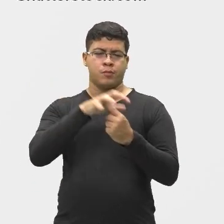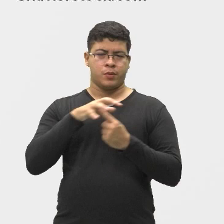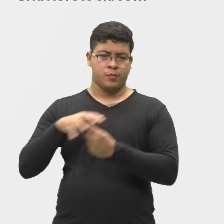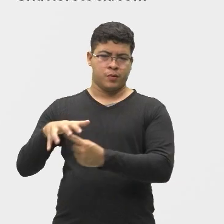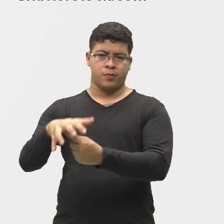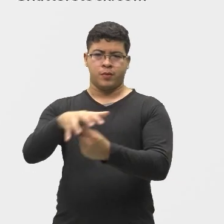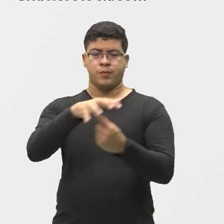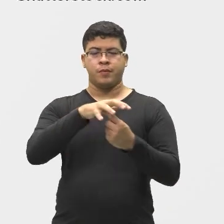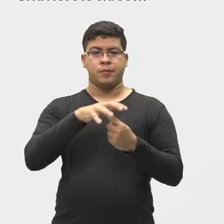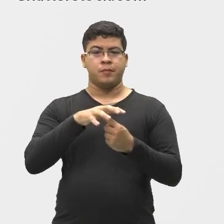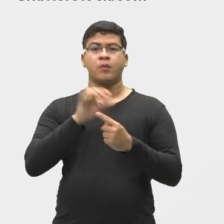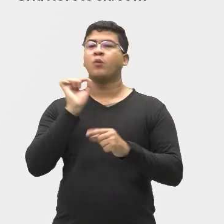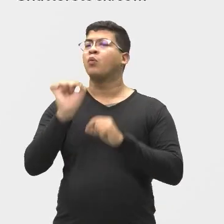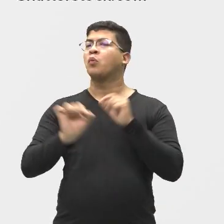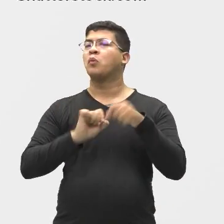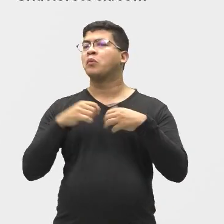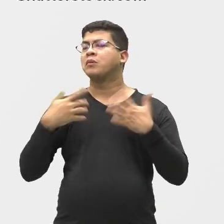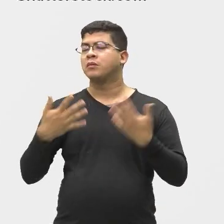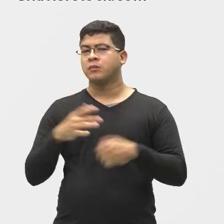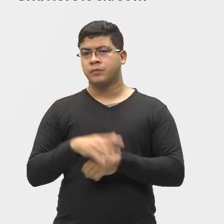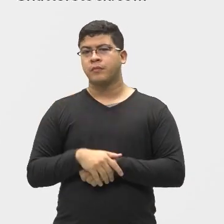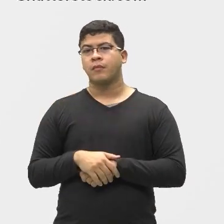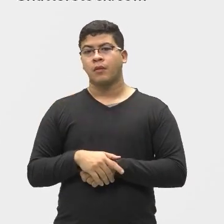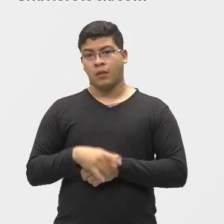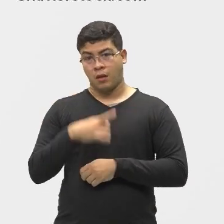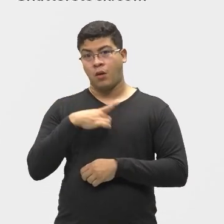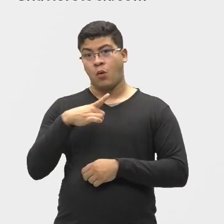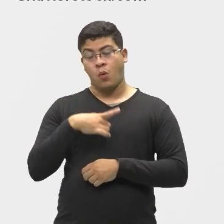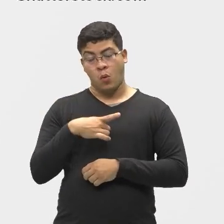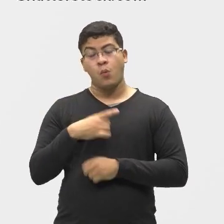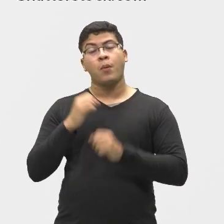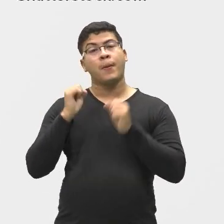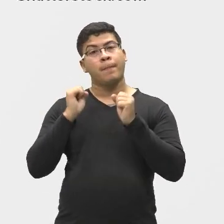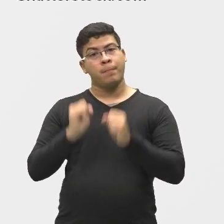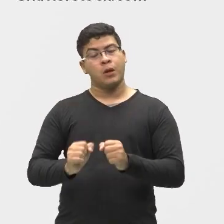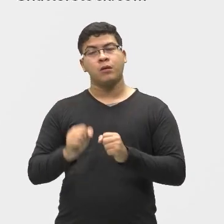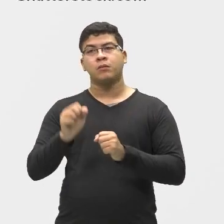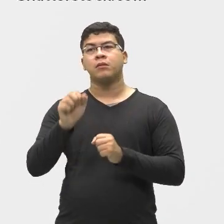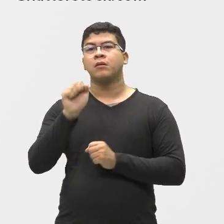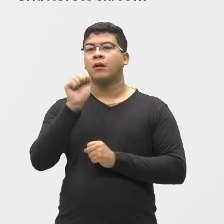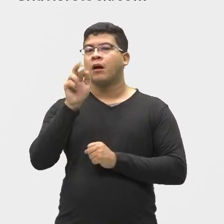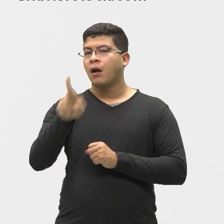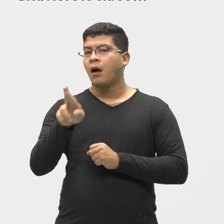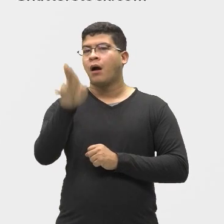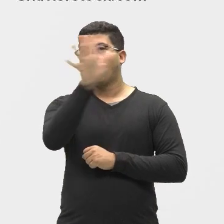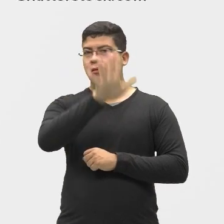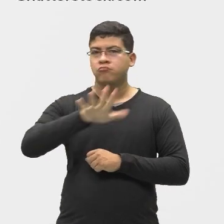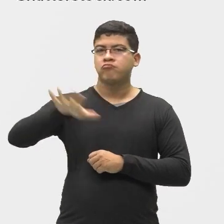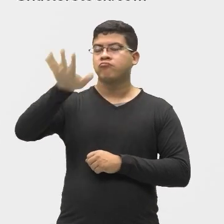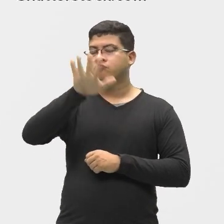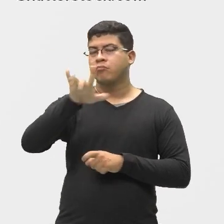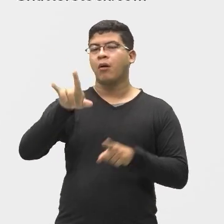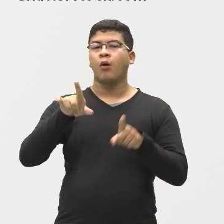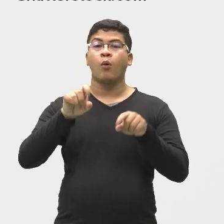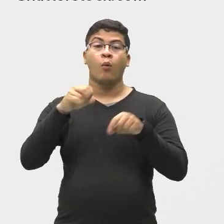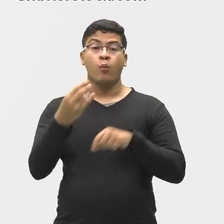são? Micro-organismos que podem ali estar presentes no ar ou na água e realizar o processo de contaminação. E